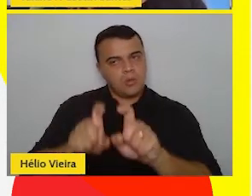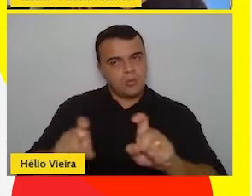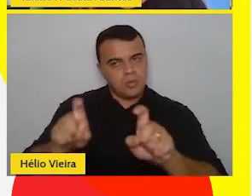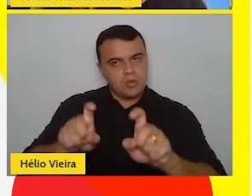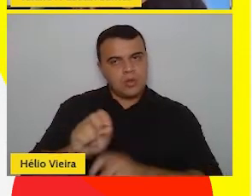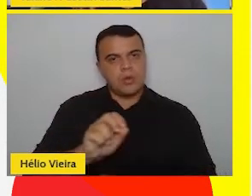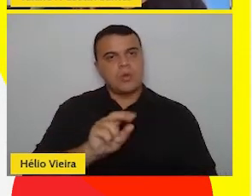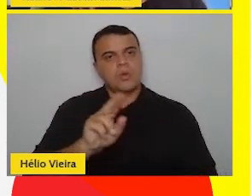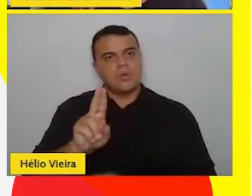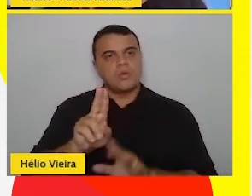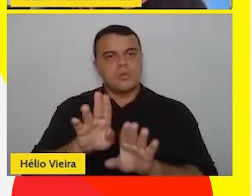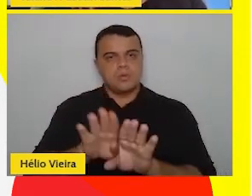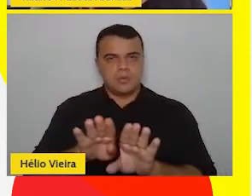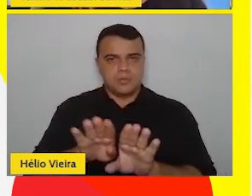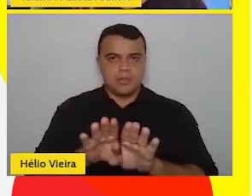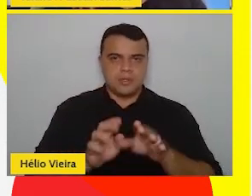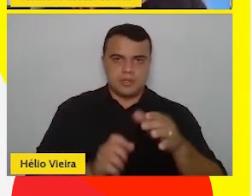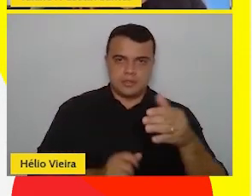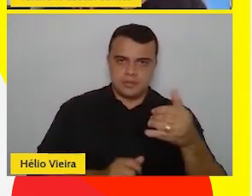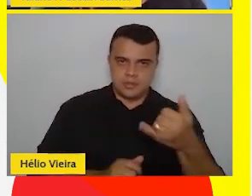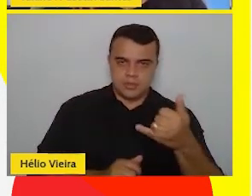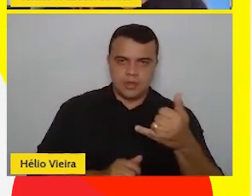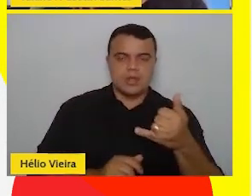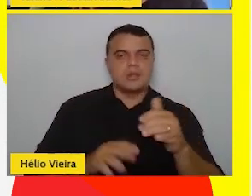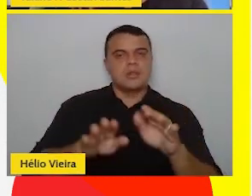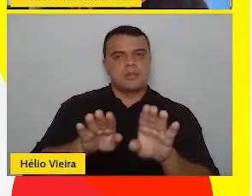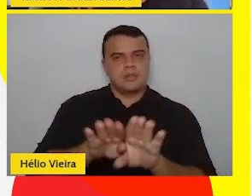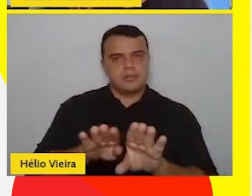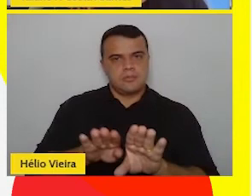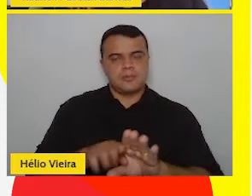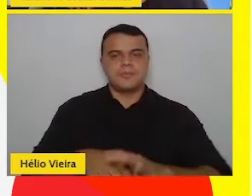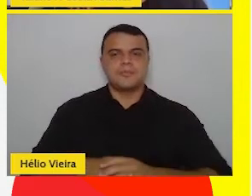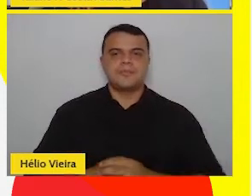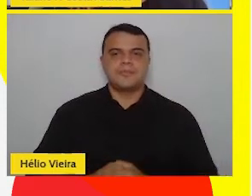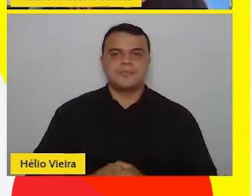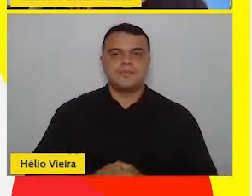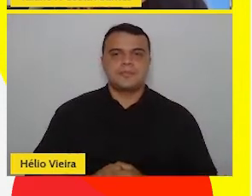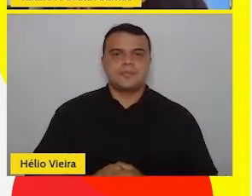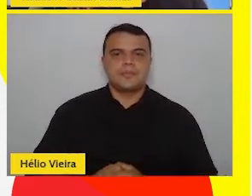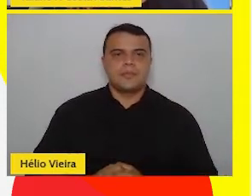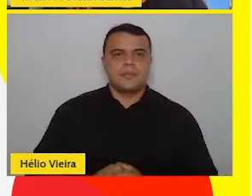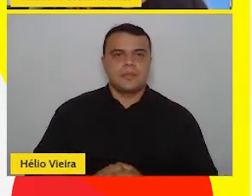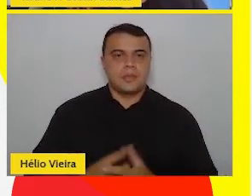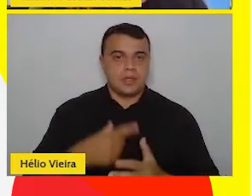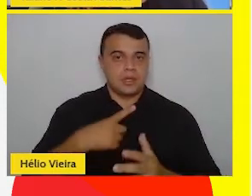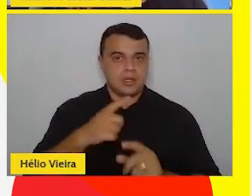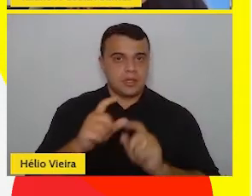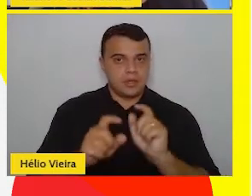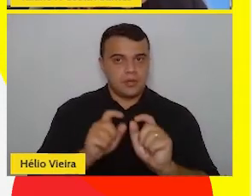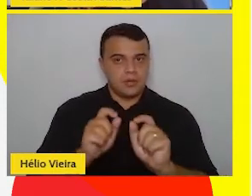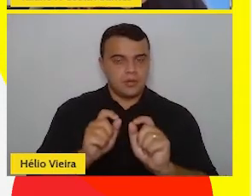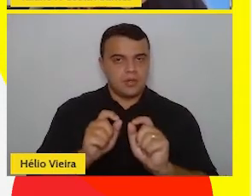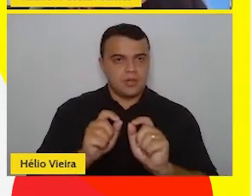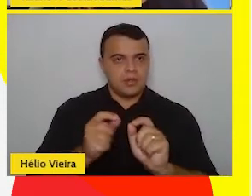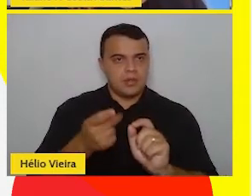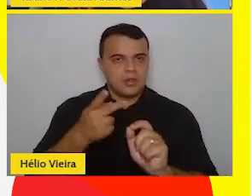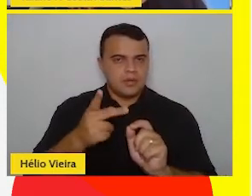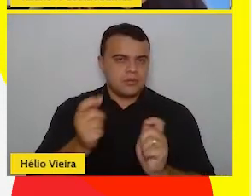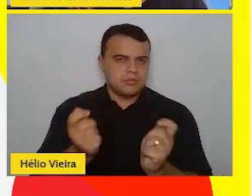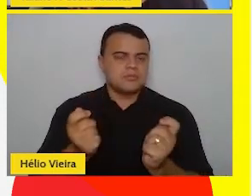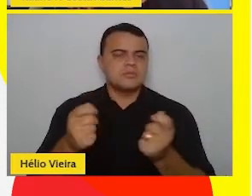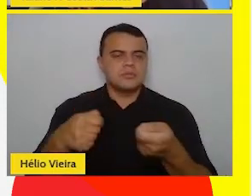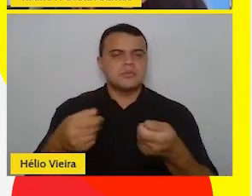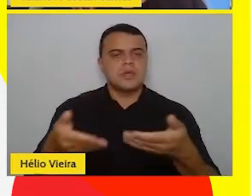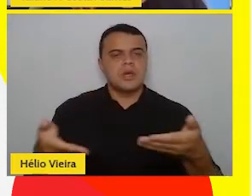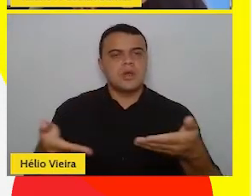computador quanto pelo celular também. E a gente também tem uma